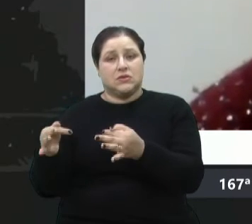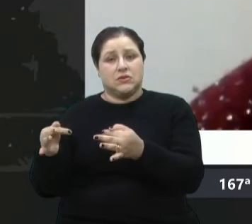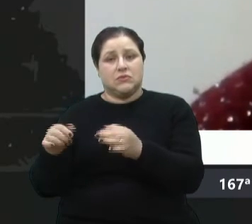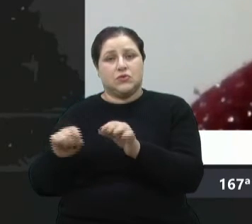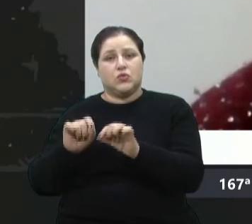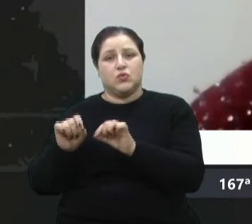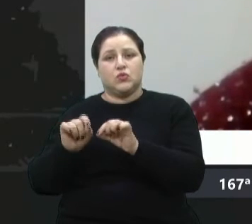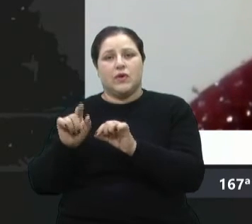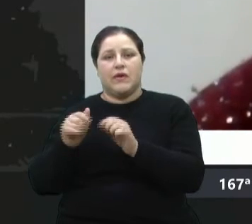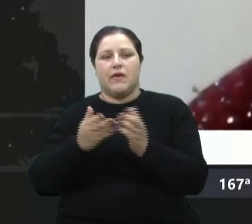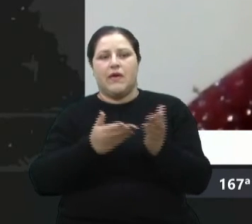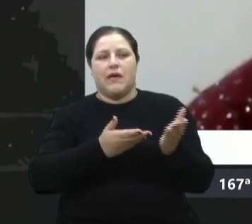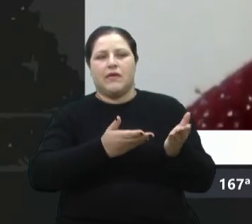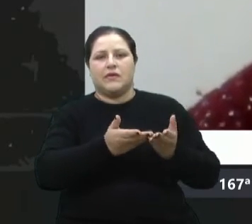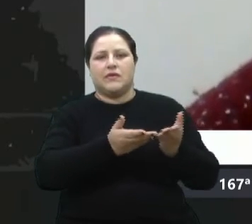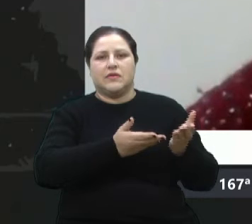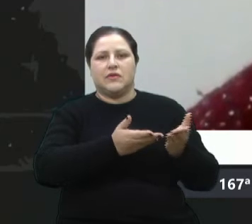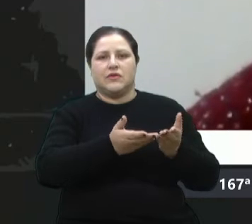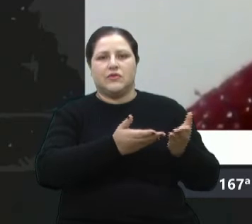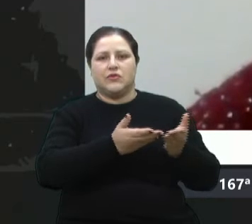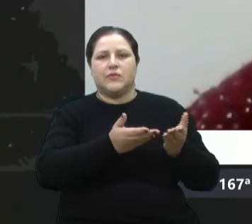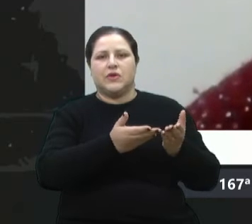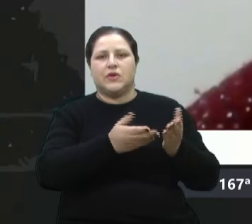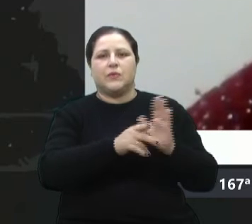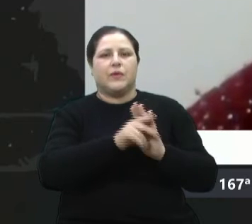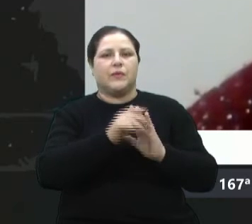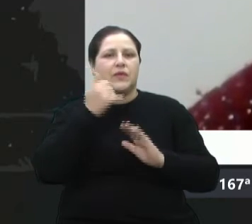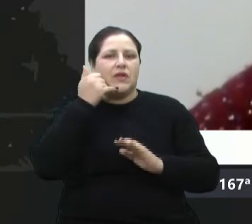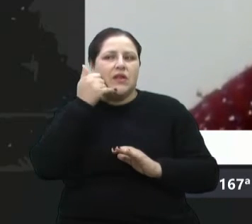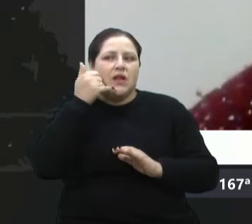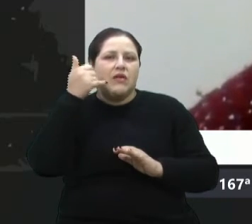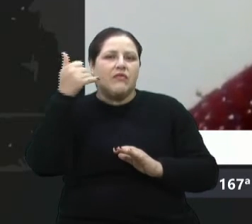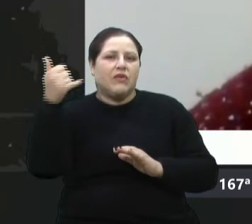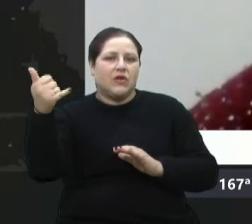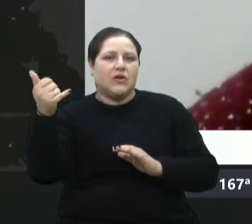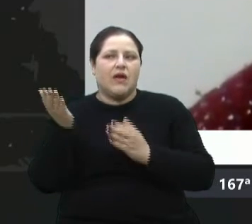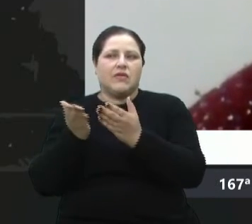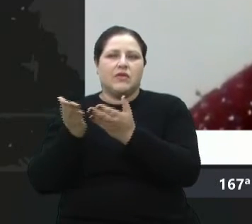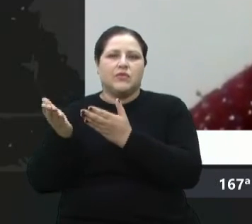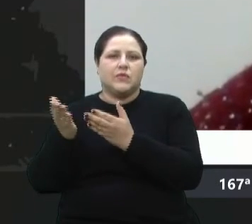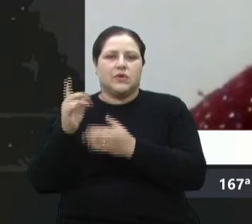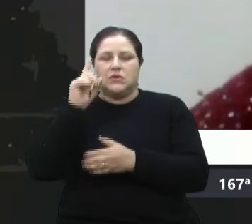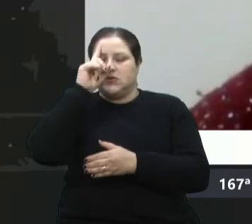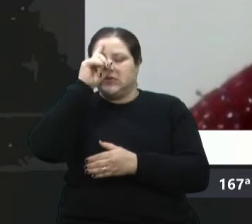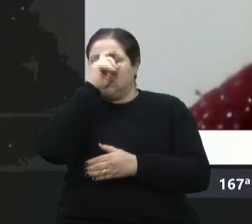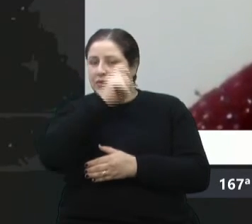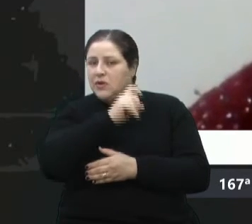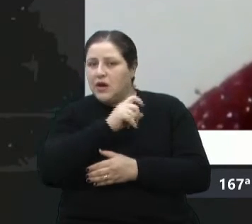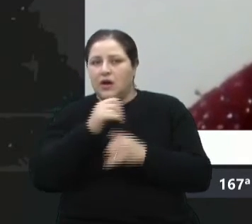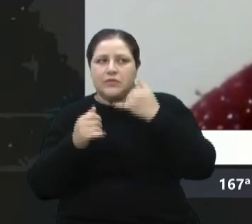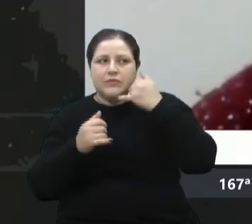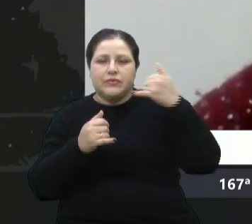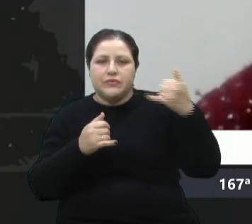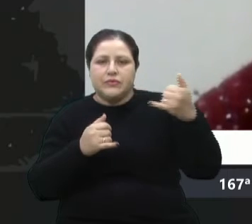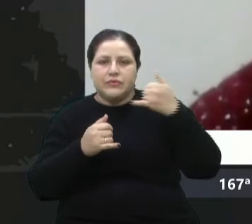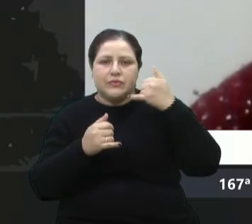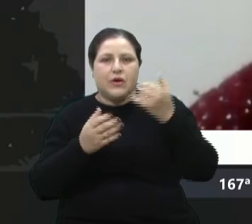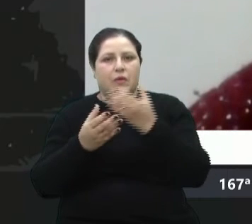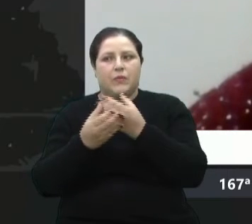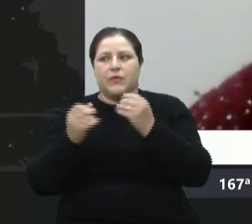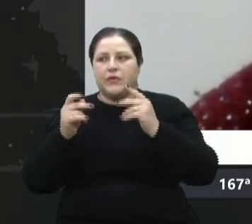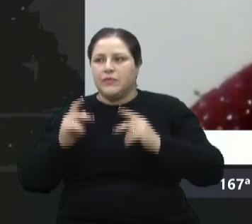do atendimento também por telefone. É uma dificuldade, é muita gente